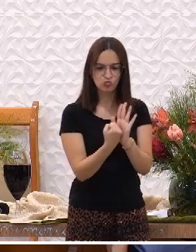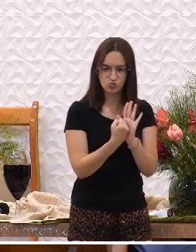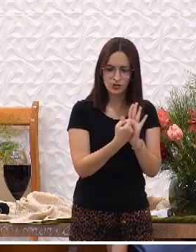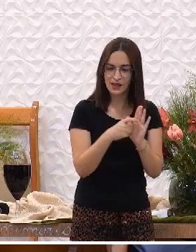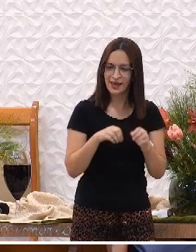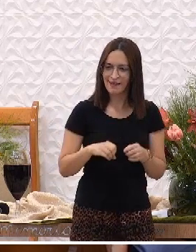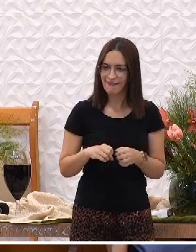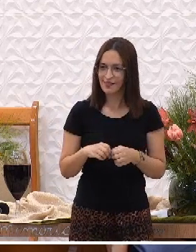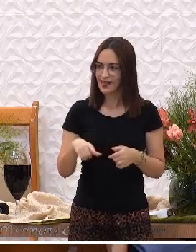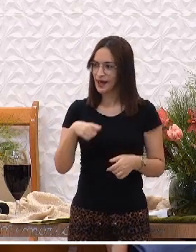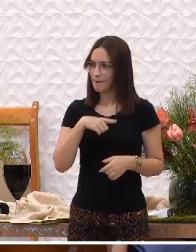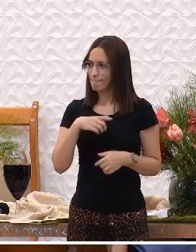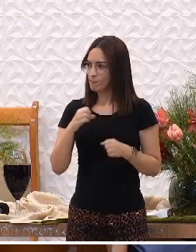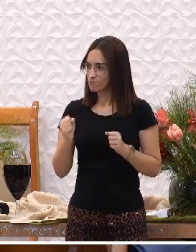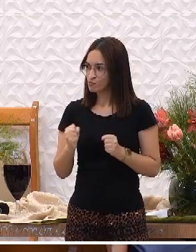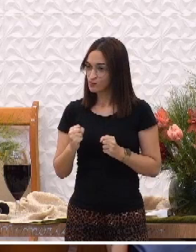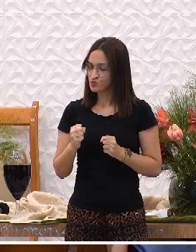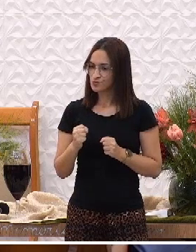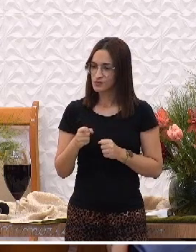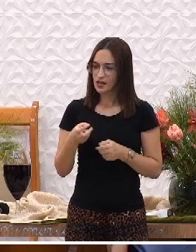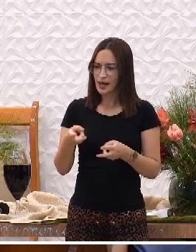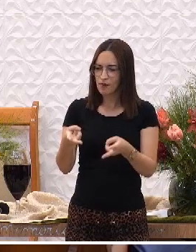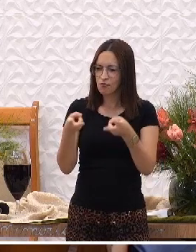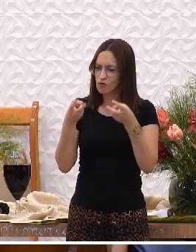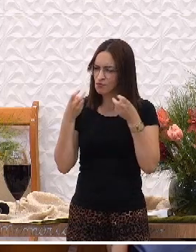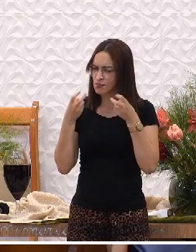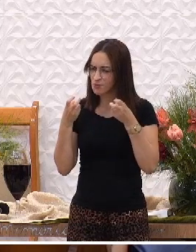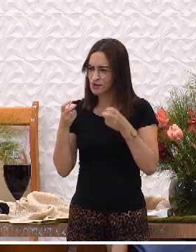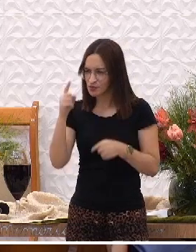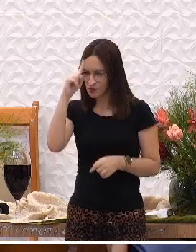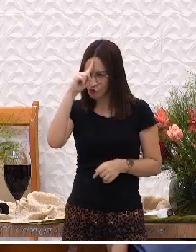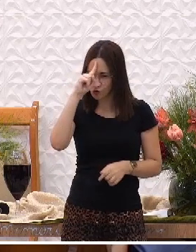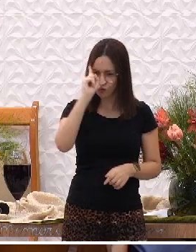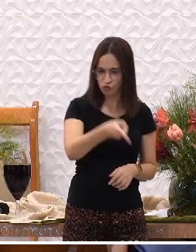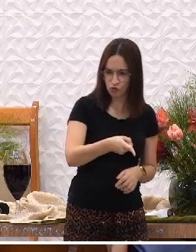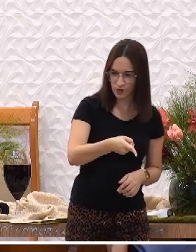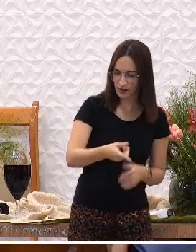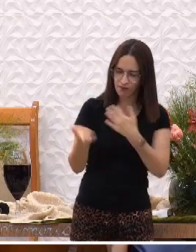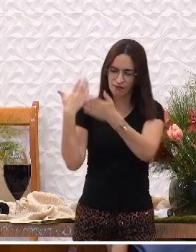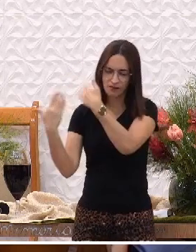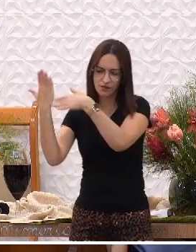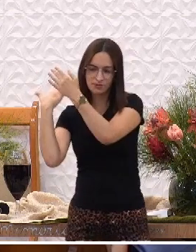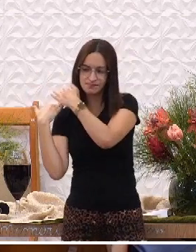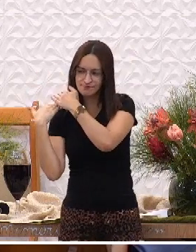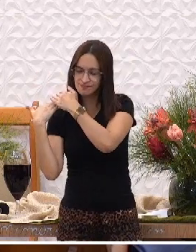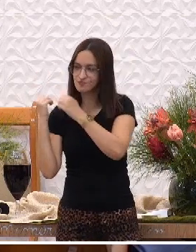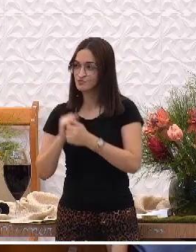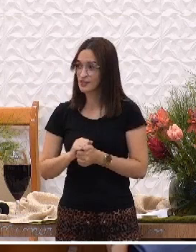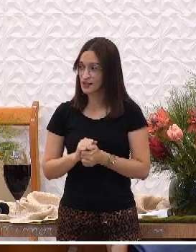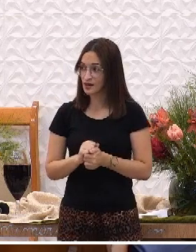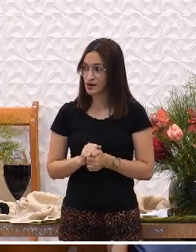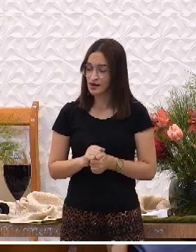dependência que os fiéis tinham das autoridades católicas da época. Esse ensino é bíblico, né? A